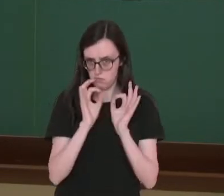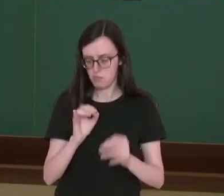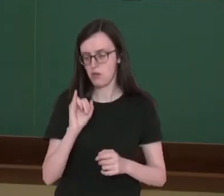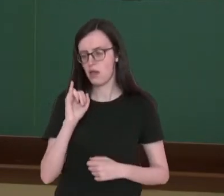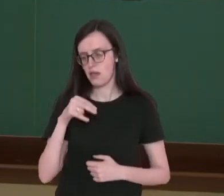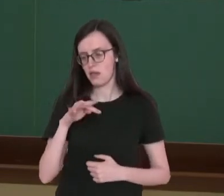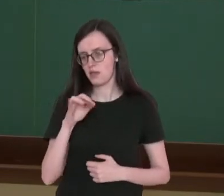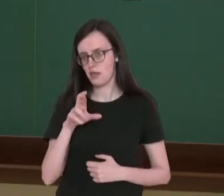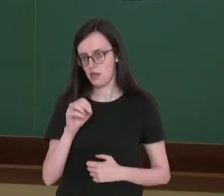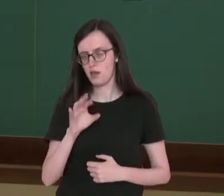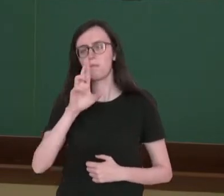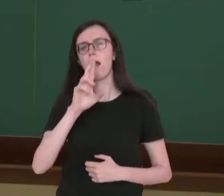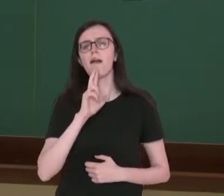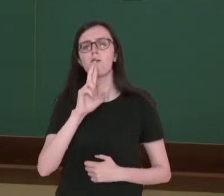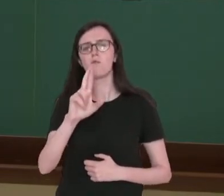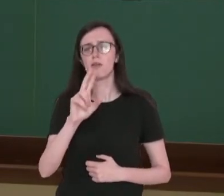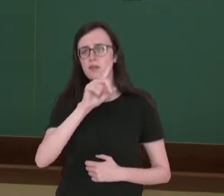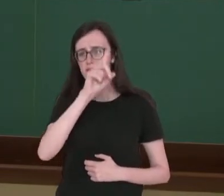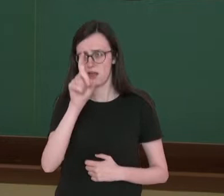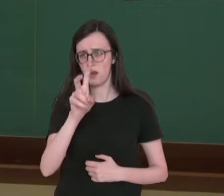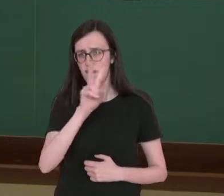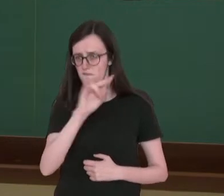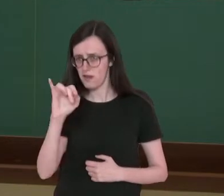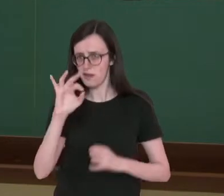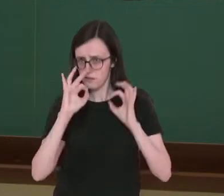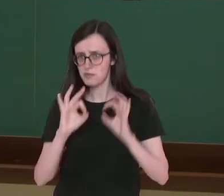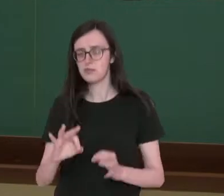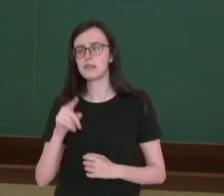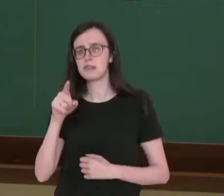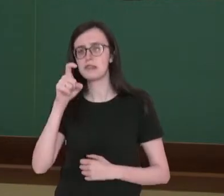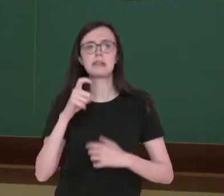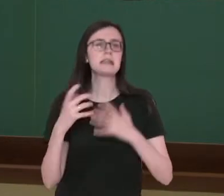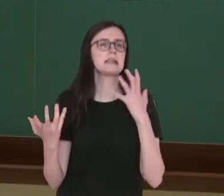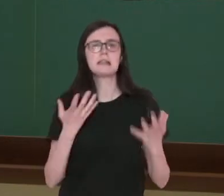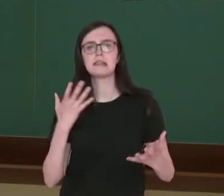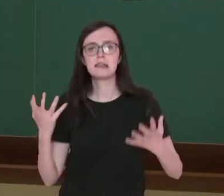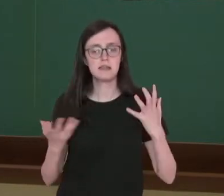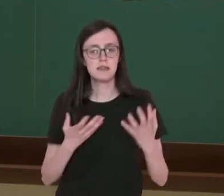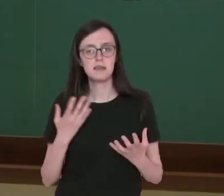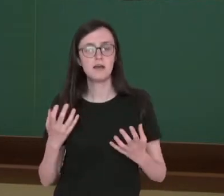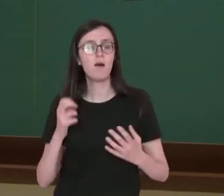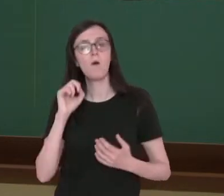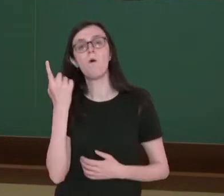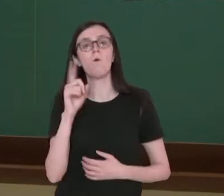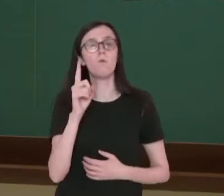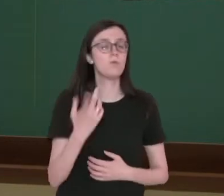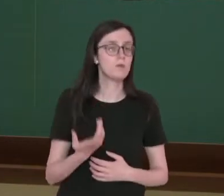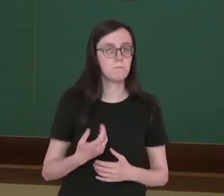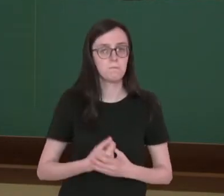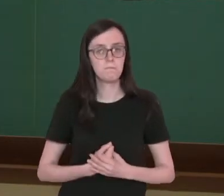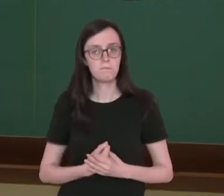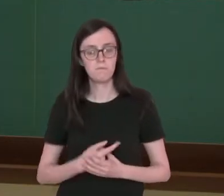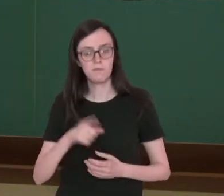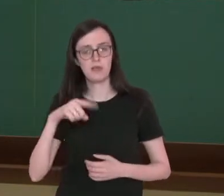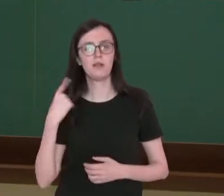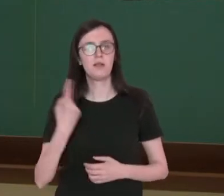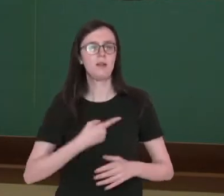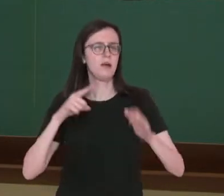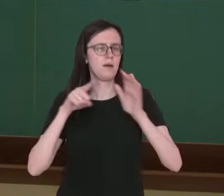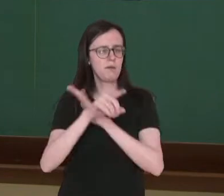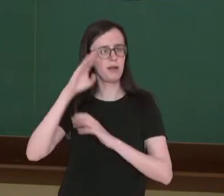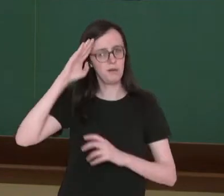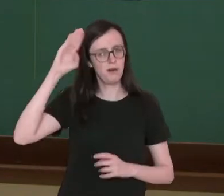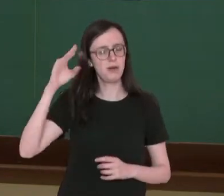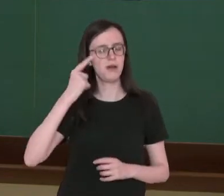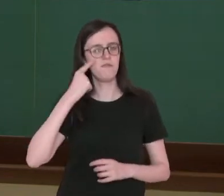o resultado dele vai dar um inteiro, esse x? Vai ser inteiro ou não vai ser inteiro? Essa é a nossa grande questão. Então